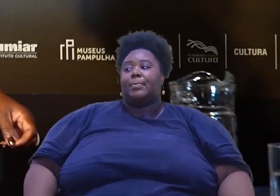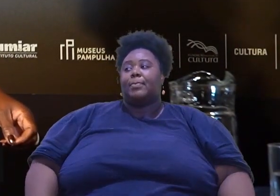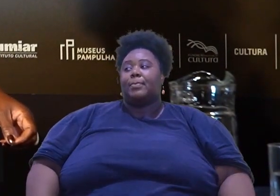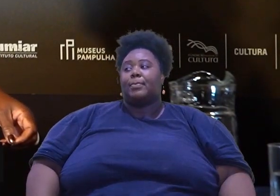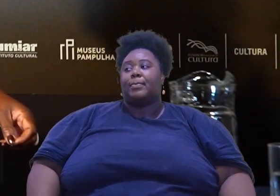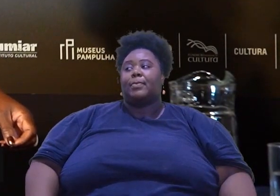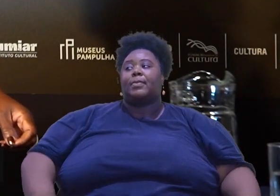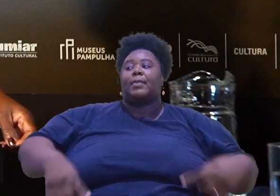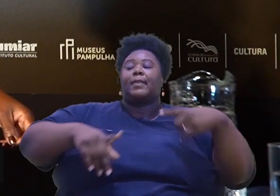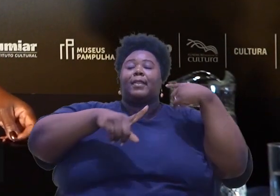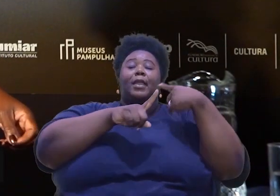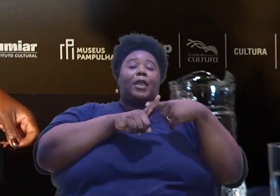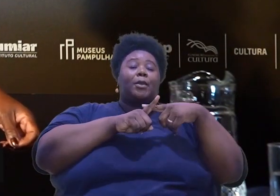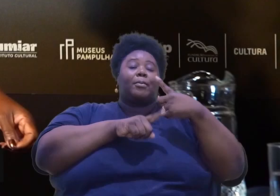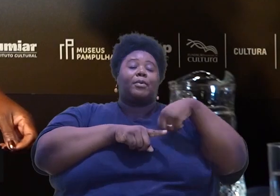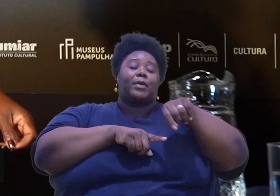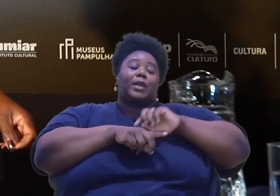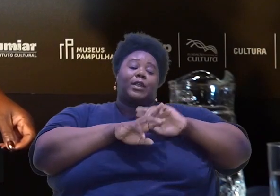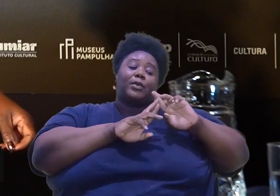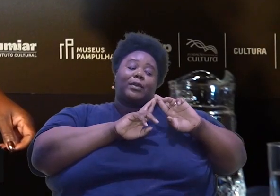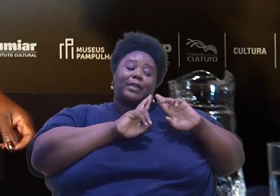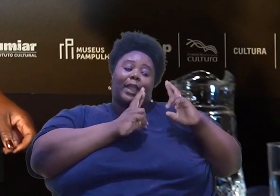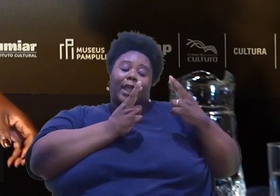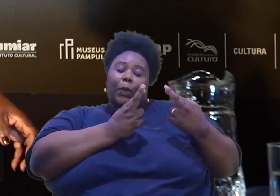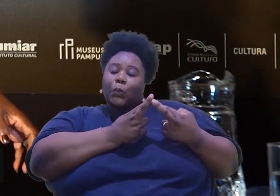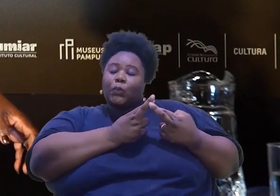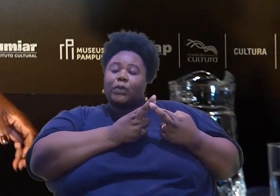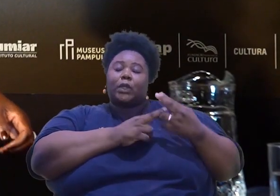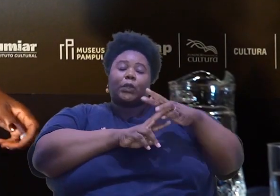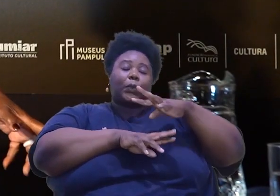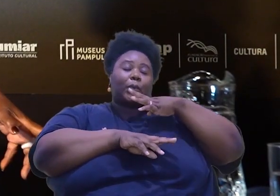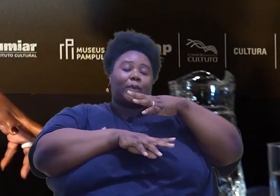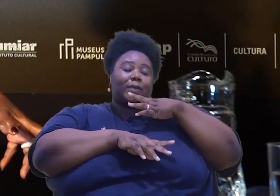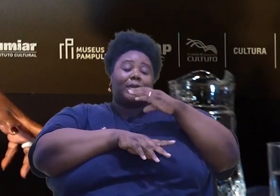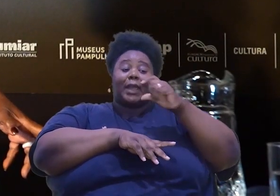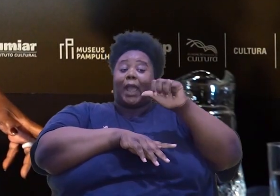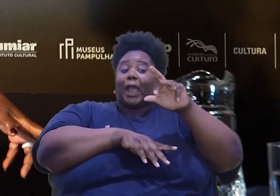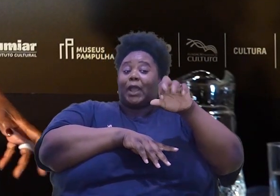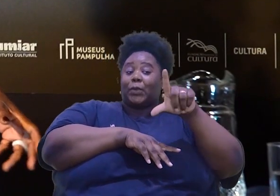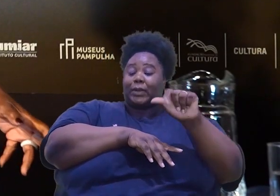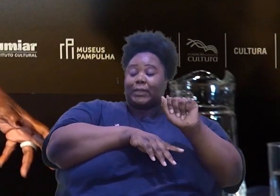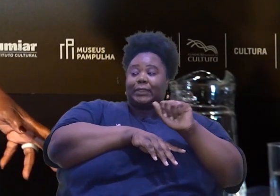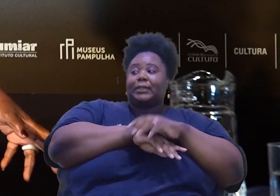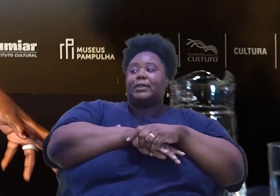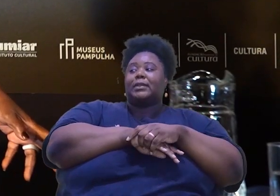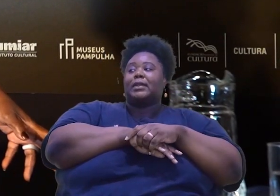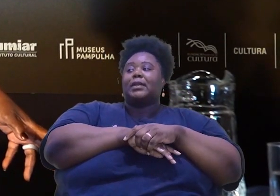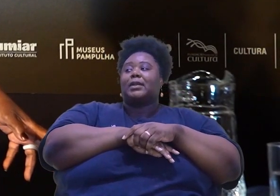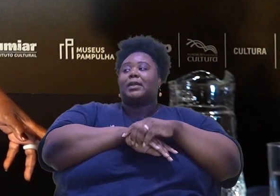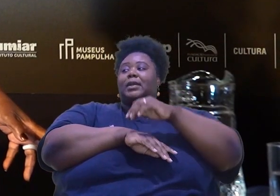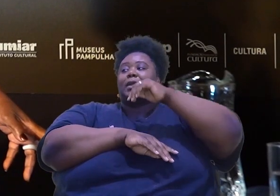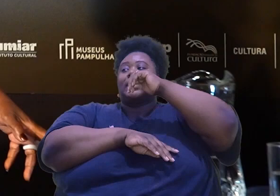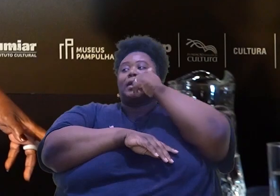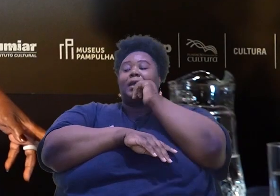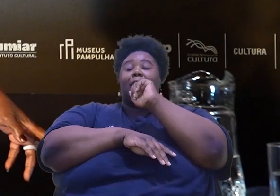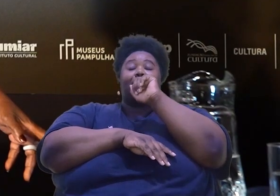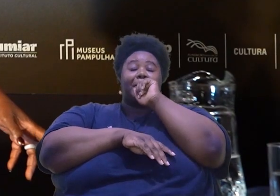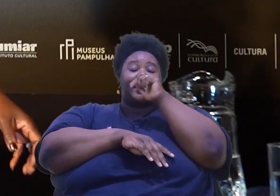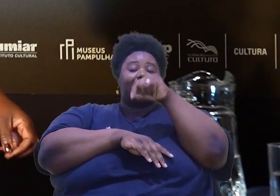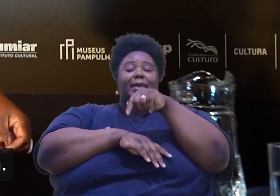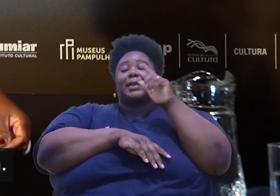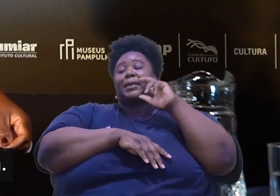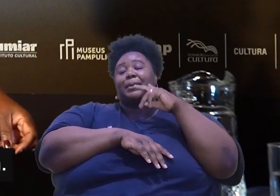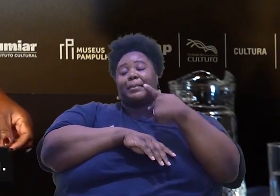Porque a gente se reconhecia no livro. Carolina era minha mãe aqui nas ruas de Belo